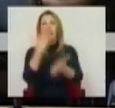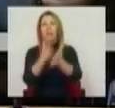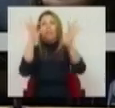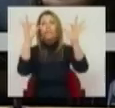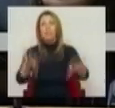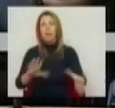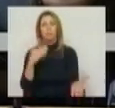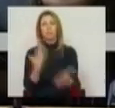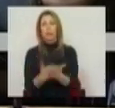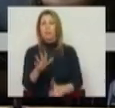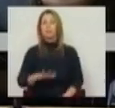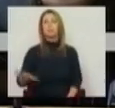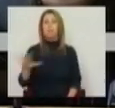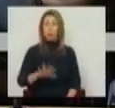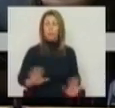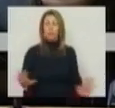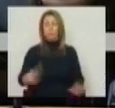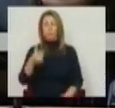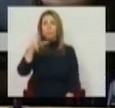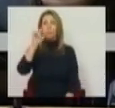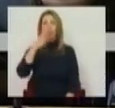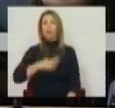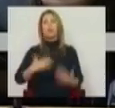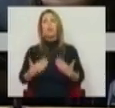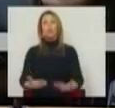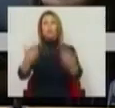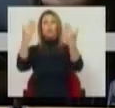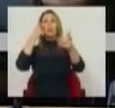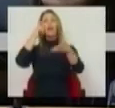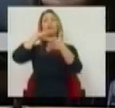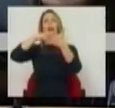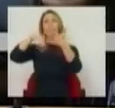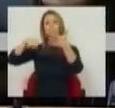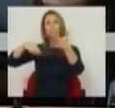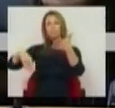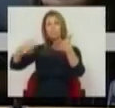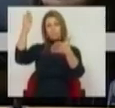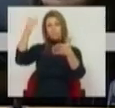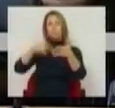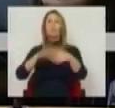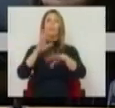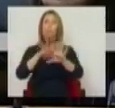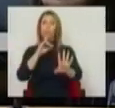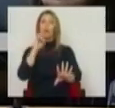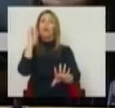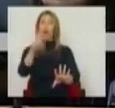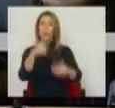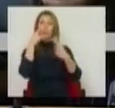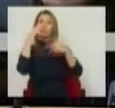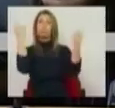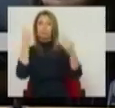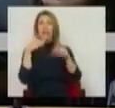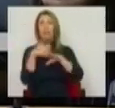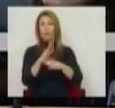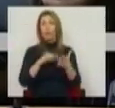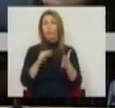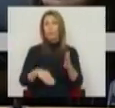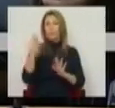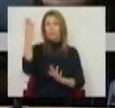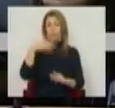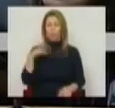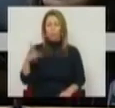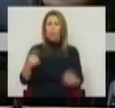fenómeno. Queria, em nome do Bloco de Esquerda, saudar os peticionários sobre o alerta que lançam com esta petição. Em Portugal, só no início dos